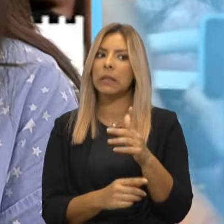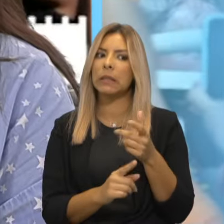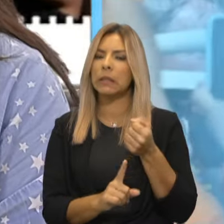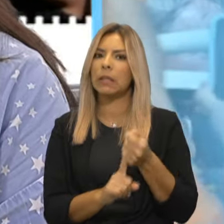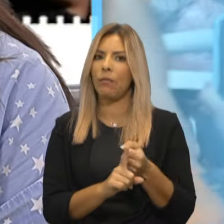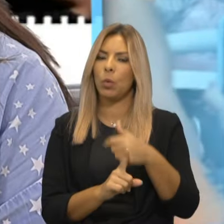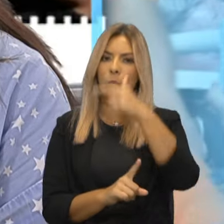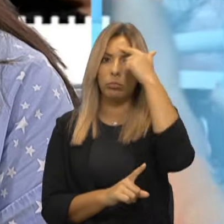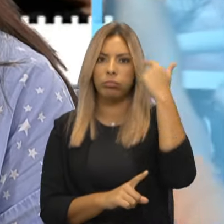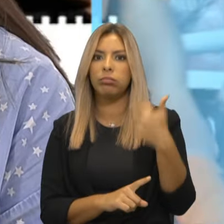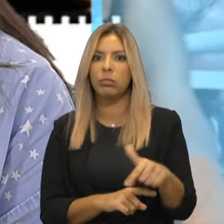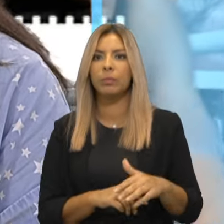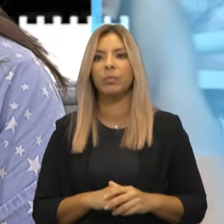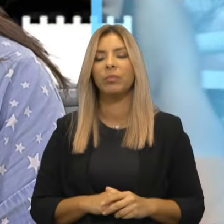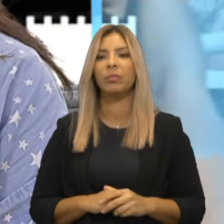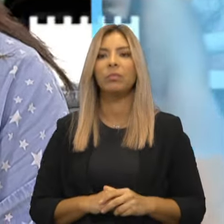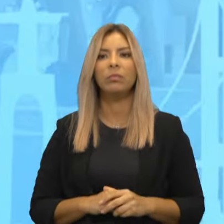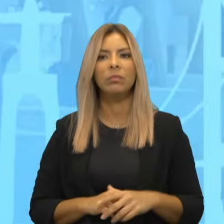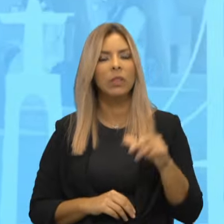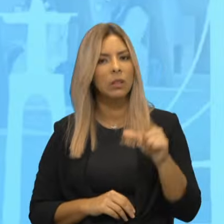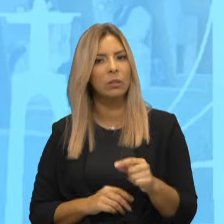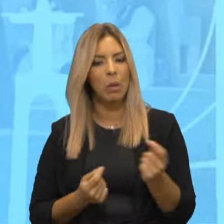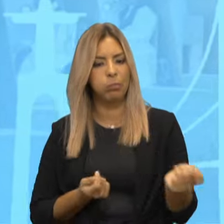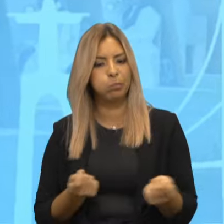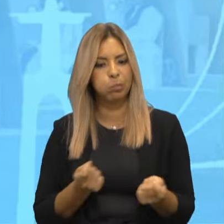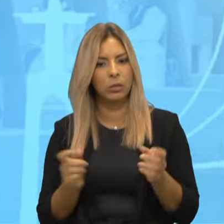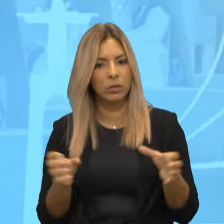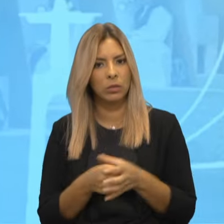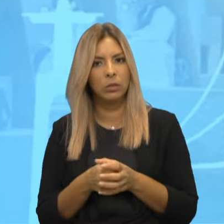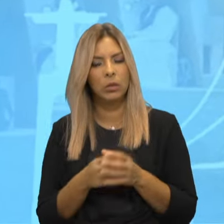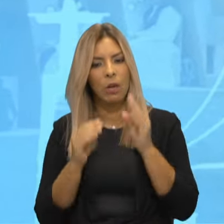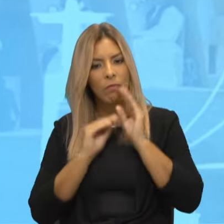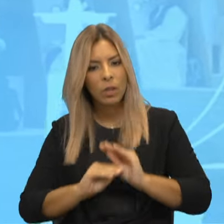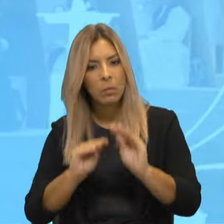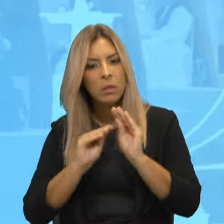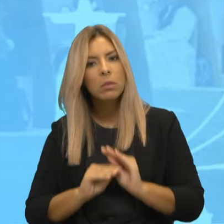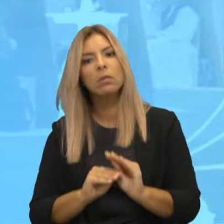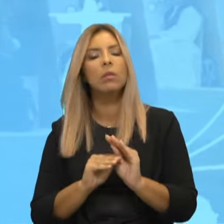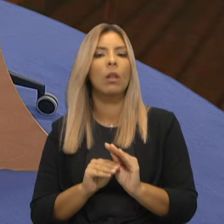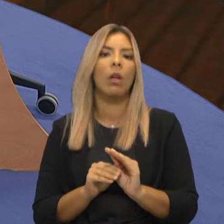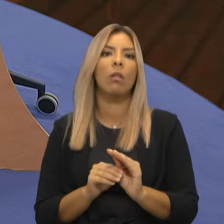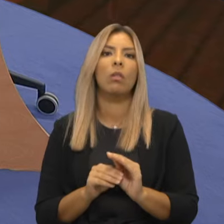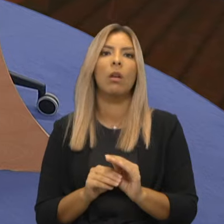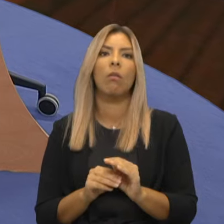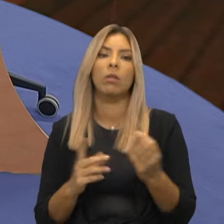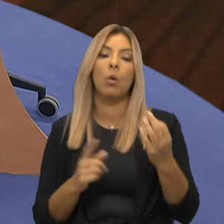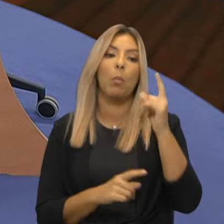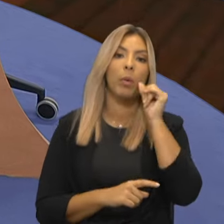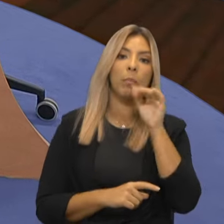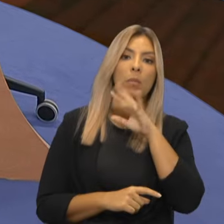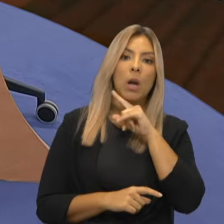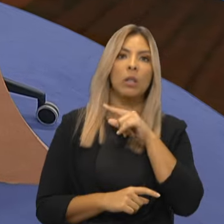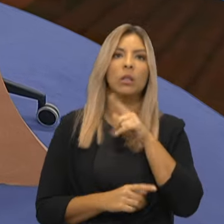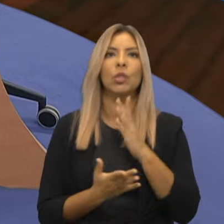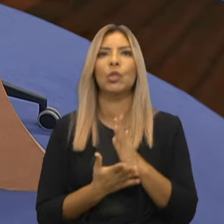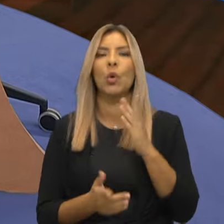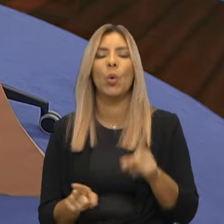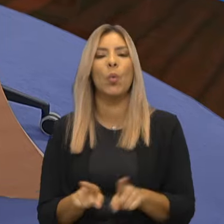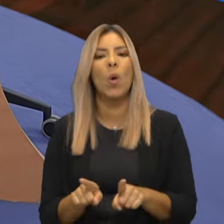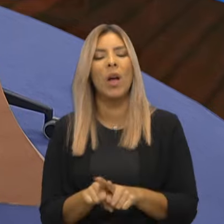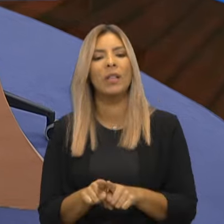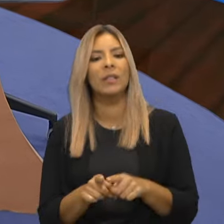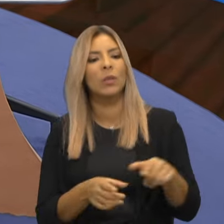comunidades também se começam a organizar no facto da oferta formativa ou catequética, também para os pais, para não ser aquela